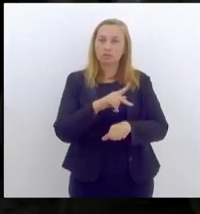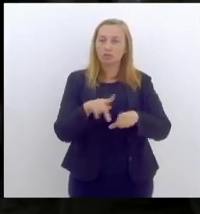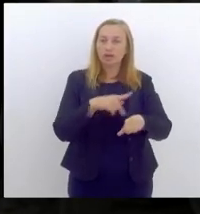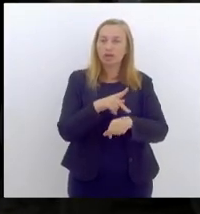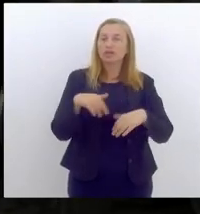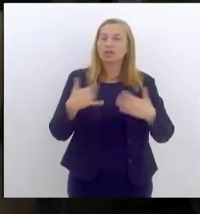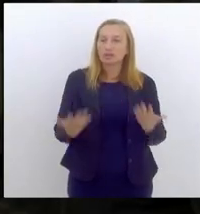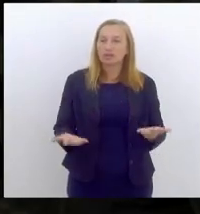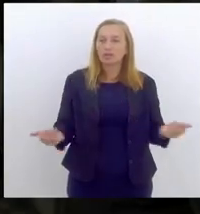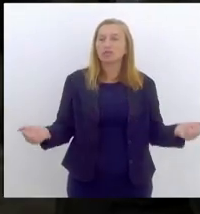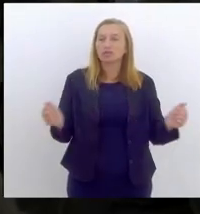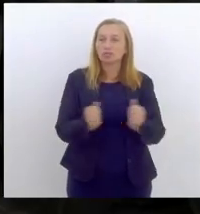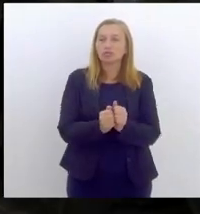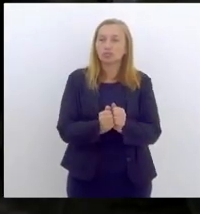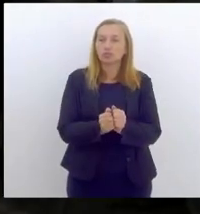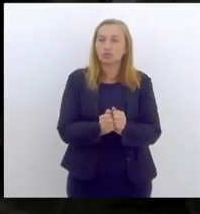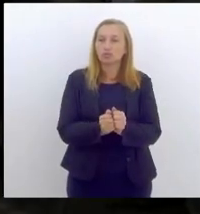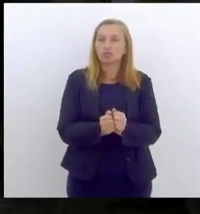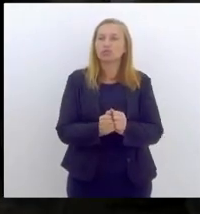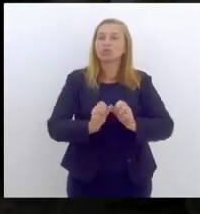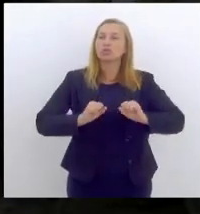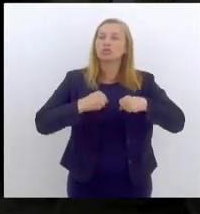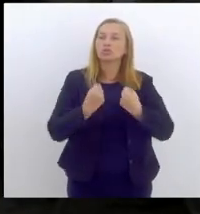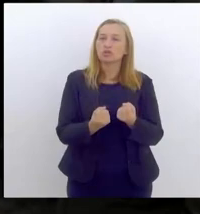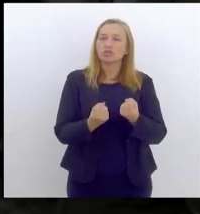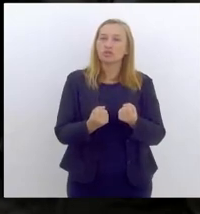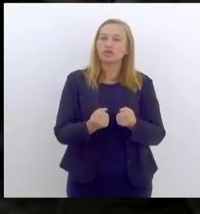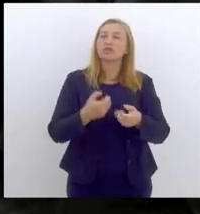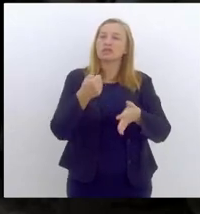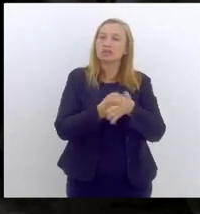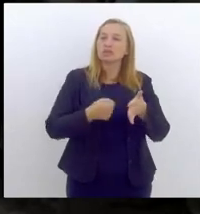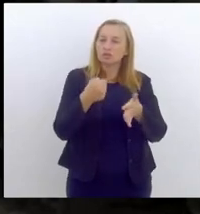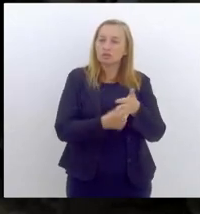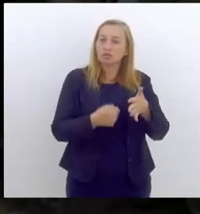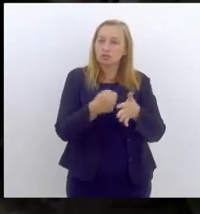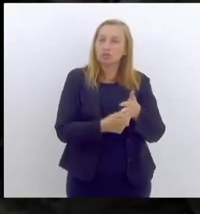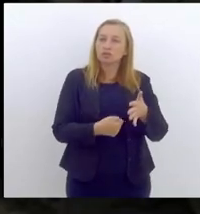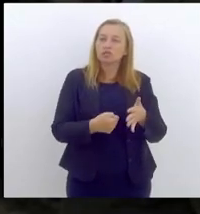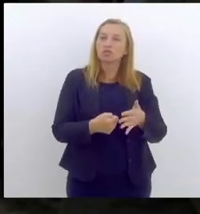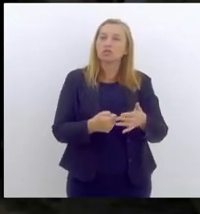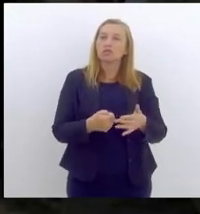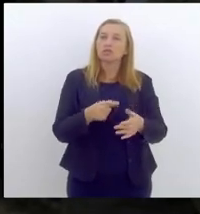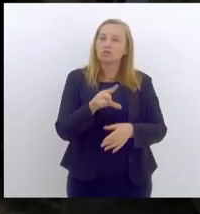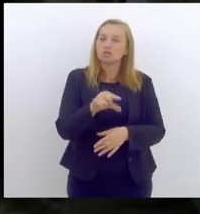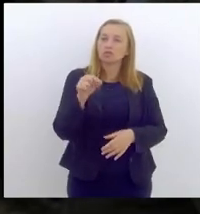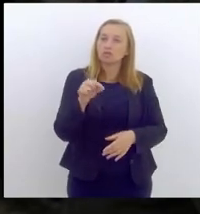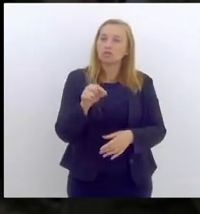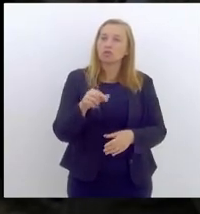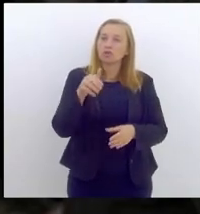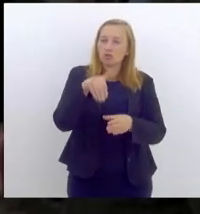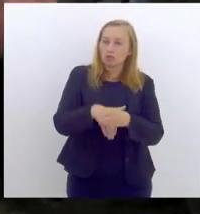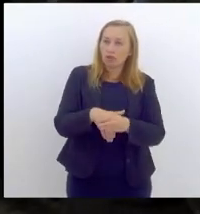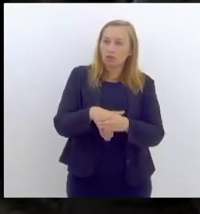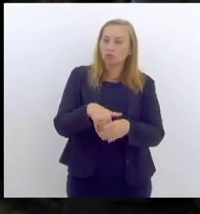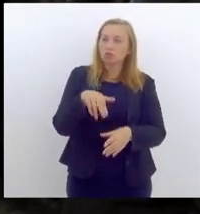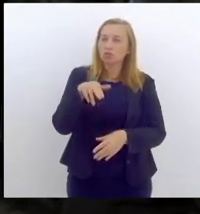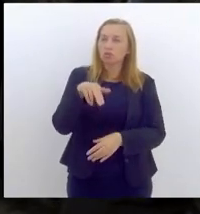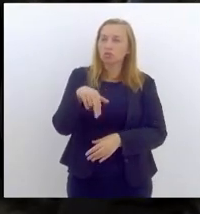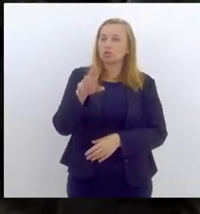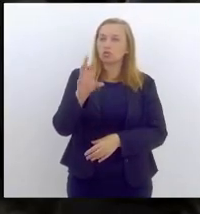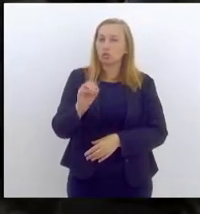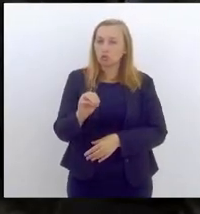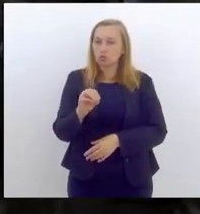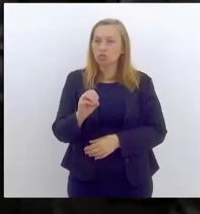com a bancada de oposição e defendendo essas lutas, a gente definiu o voto pela abstenção e vamos